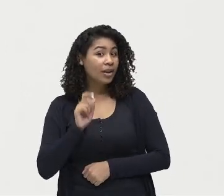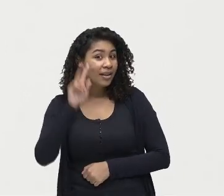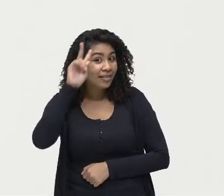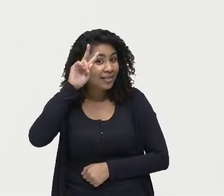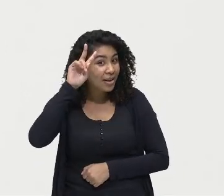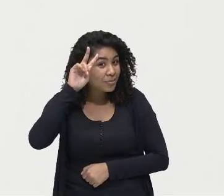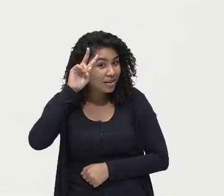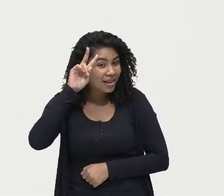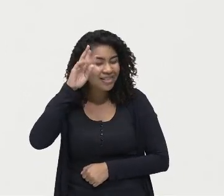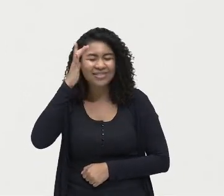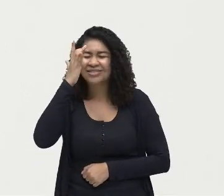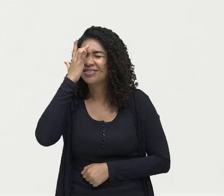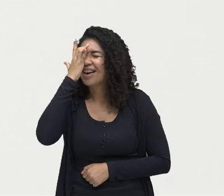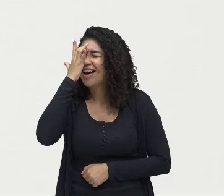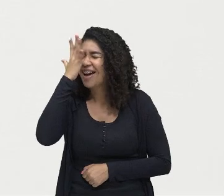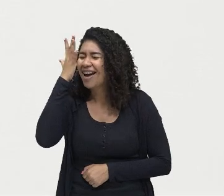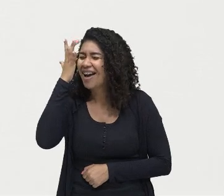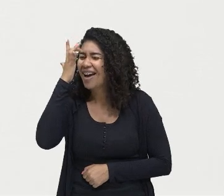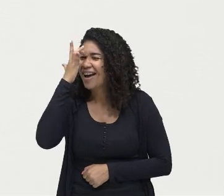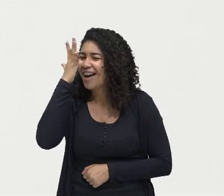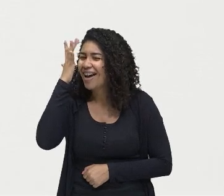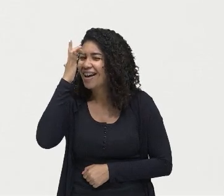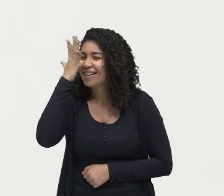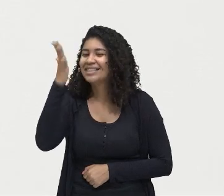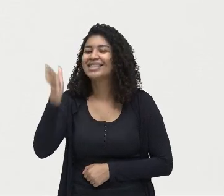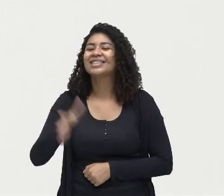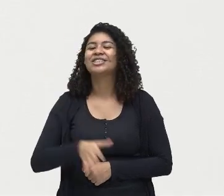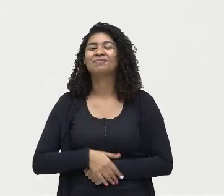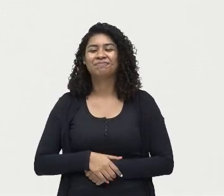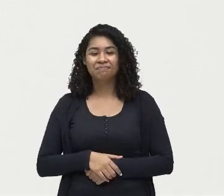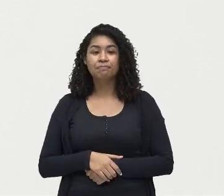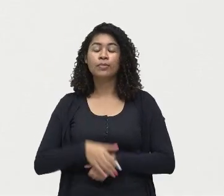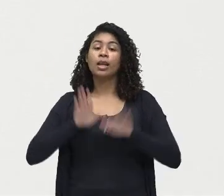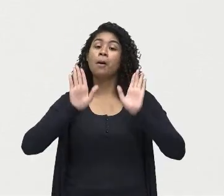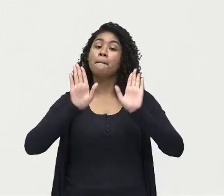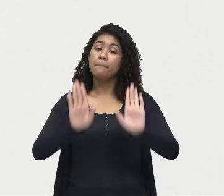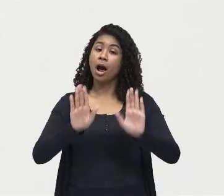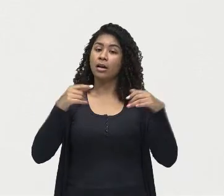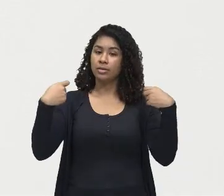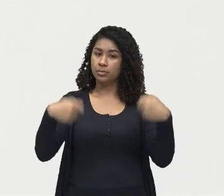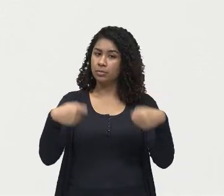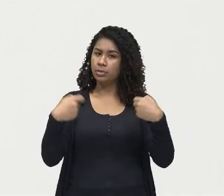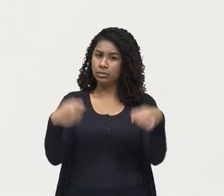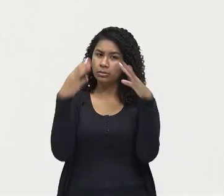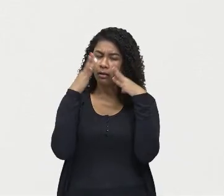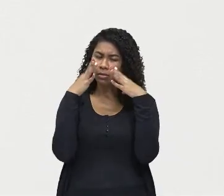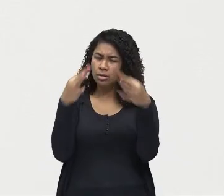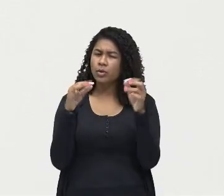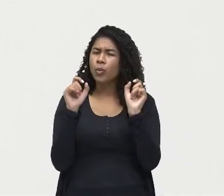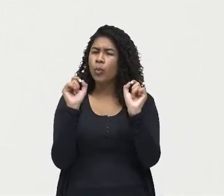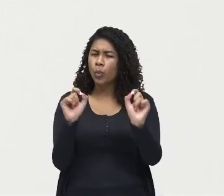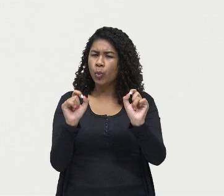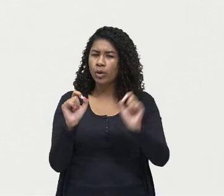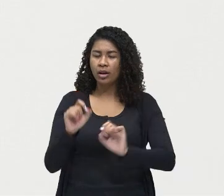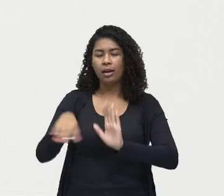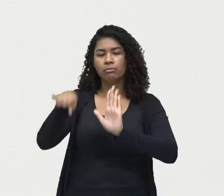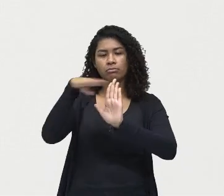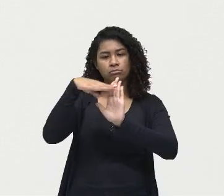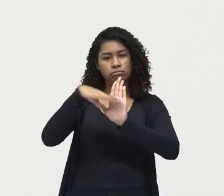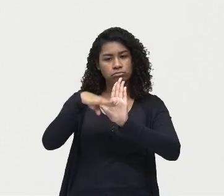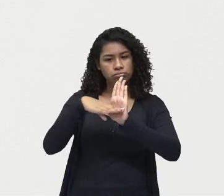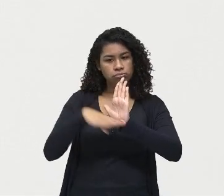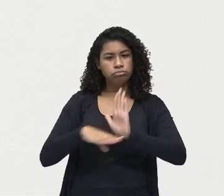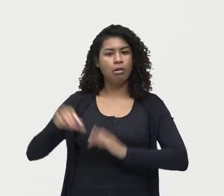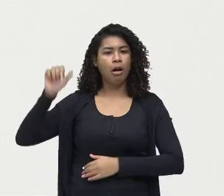fácil, fácil. Você sabe que é uma condição. Agora, o que nós temos que observar é que, olha, nós temos aí alternativas e